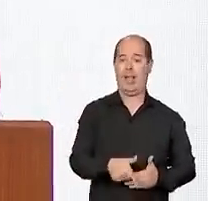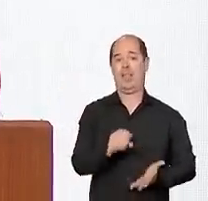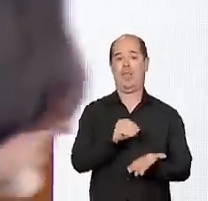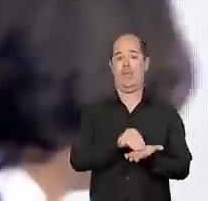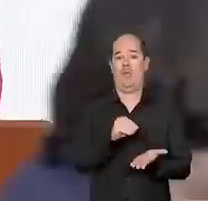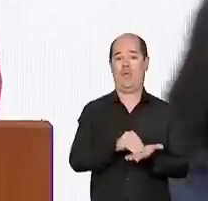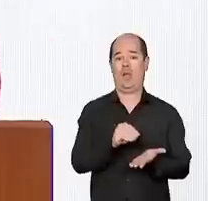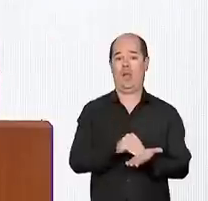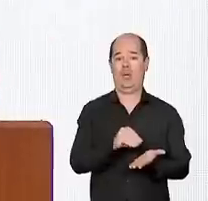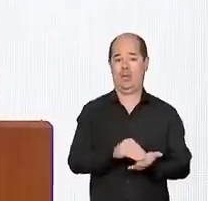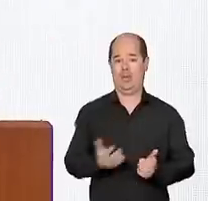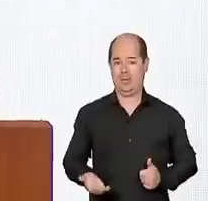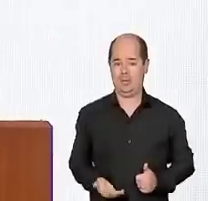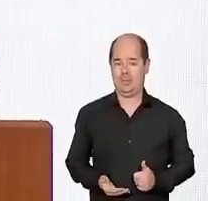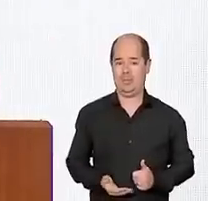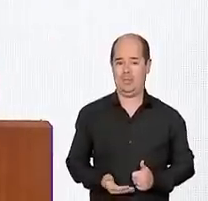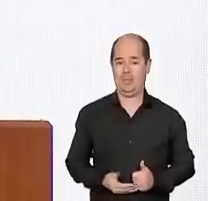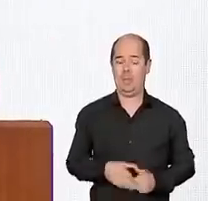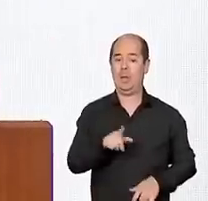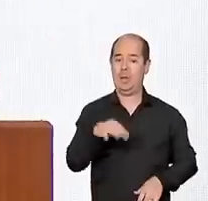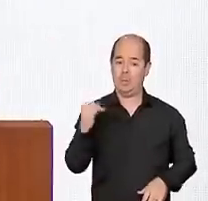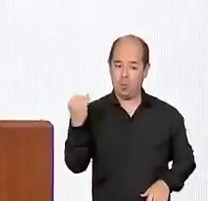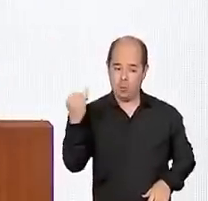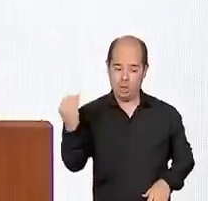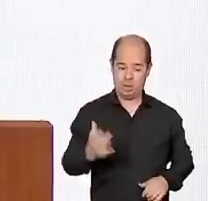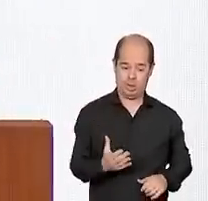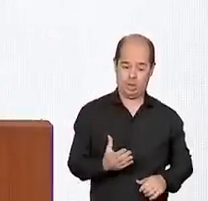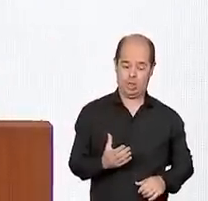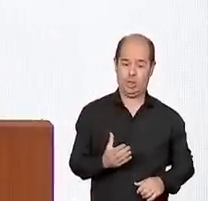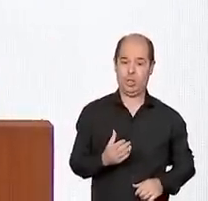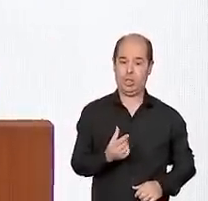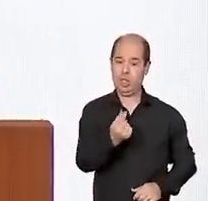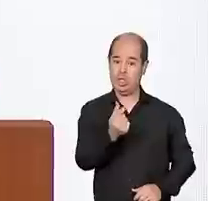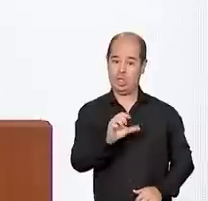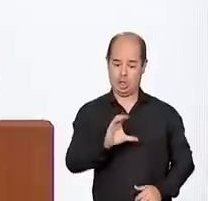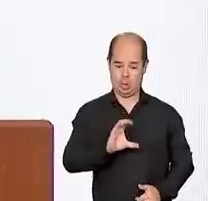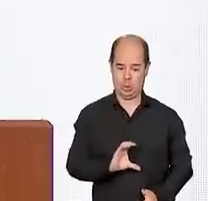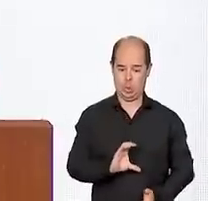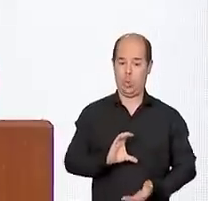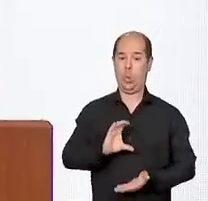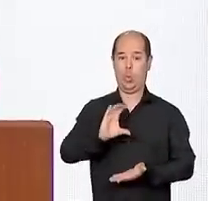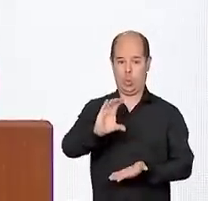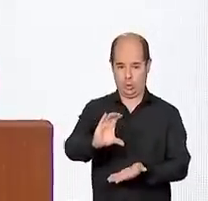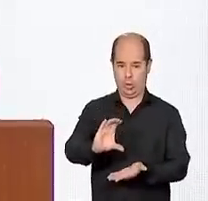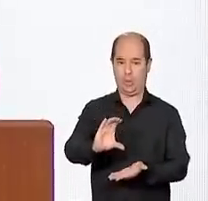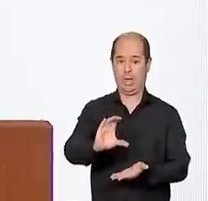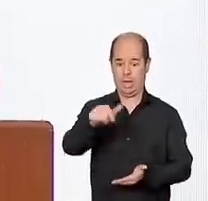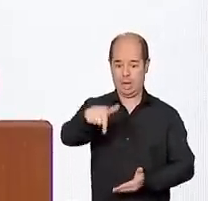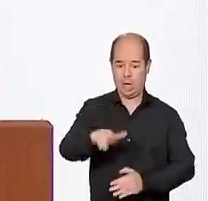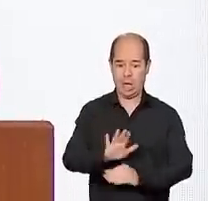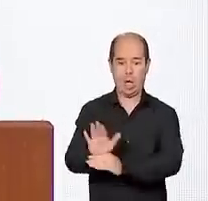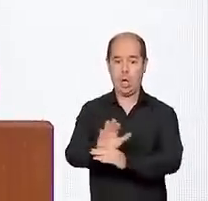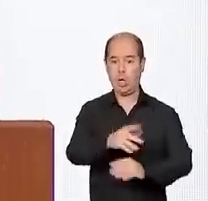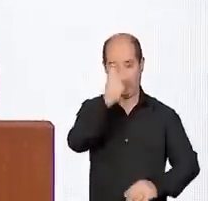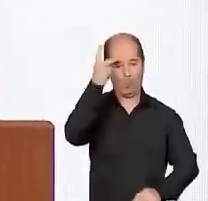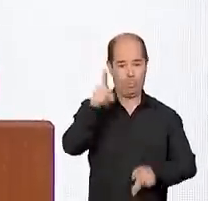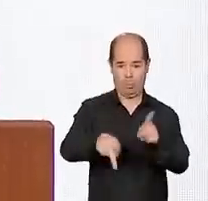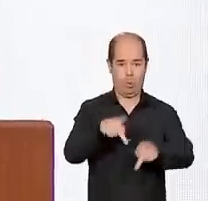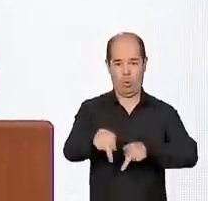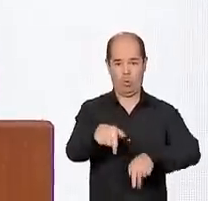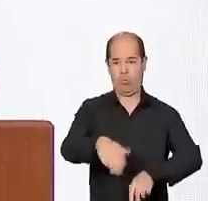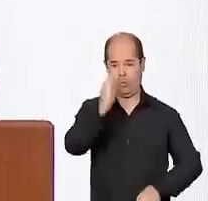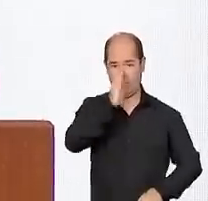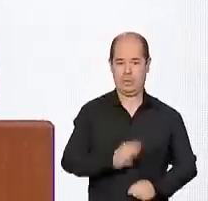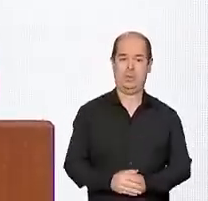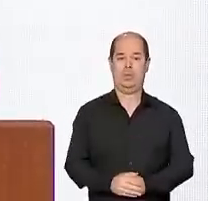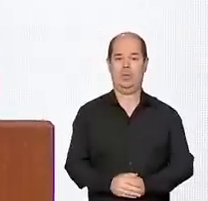de usar também o orçamento e a gestão a serviço da nossa população. Fortalecer a produção local de